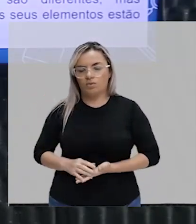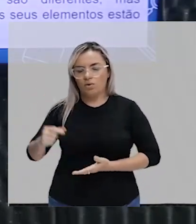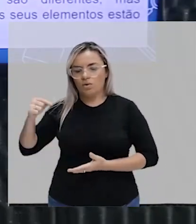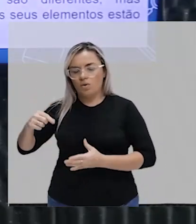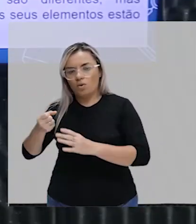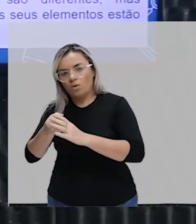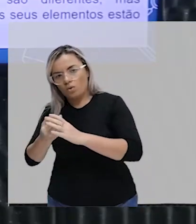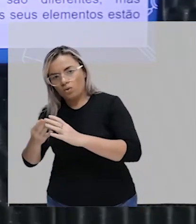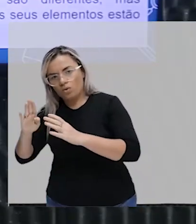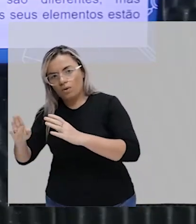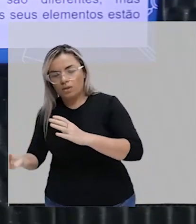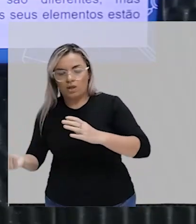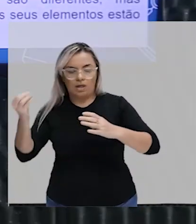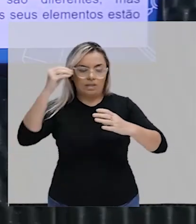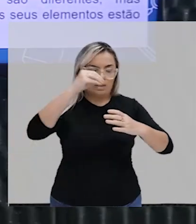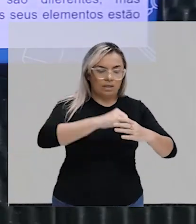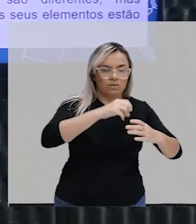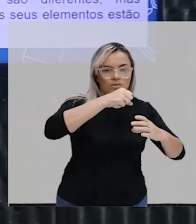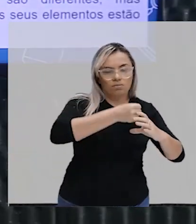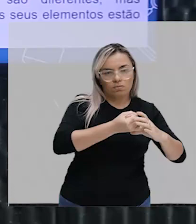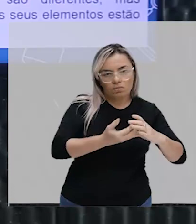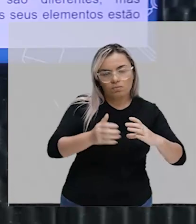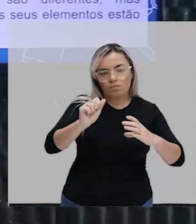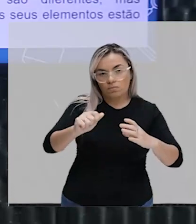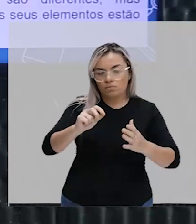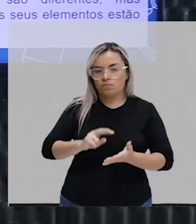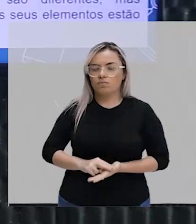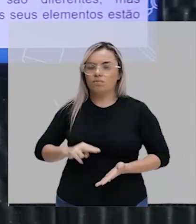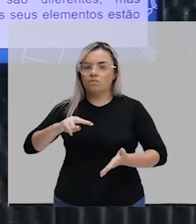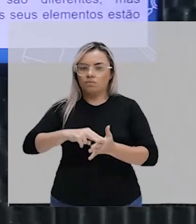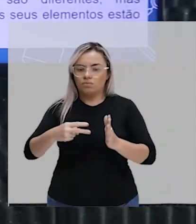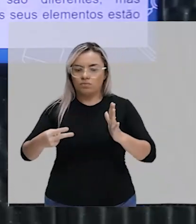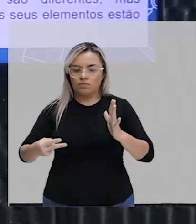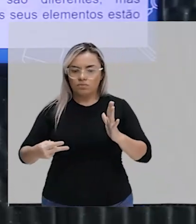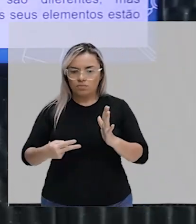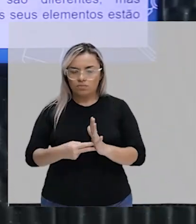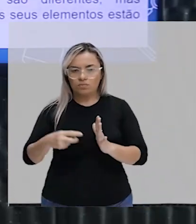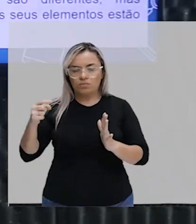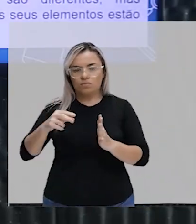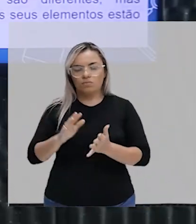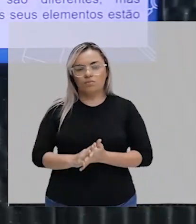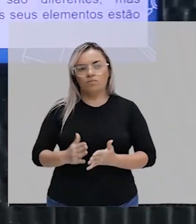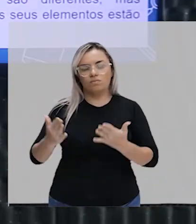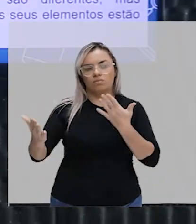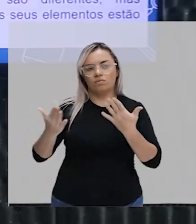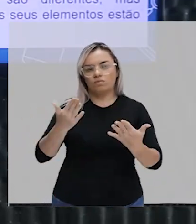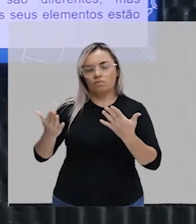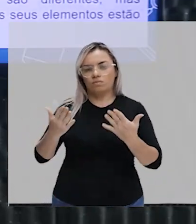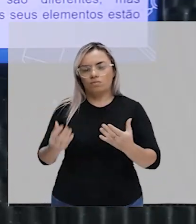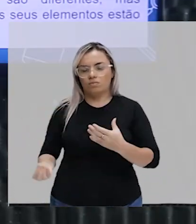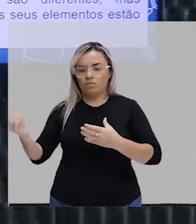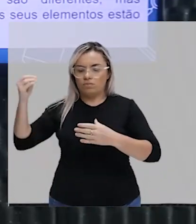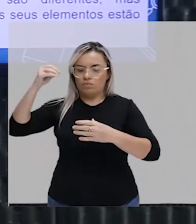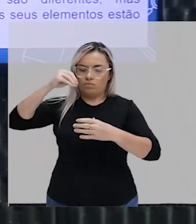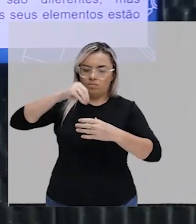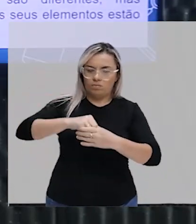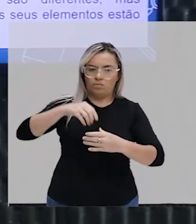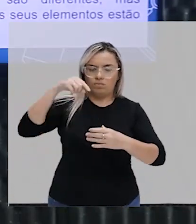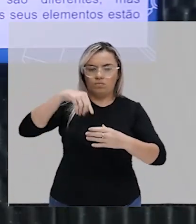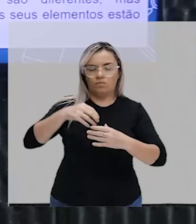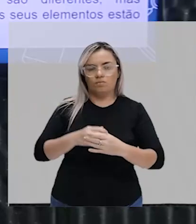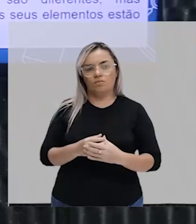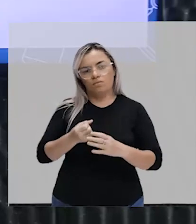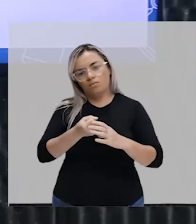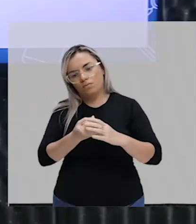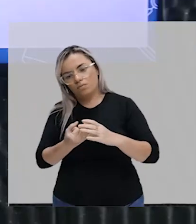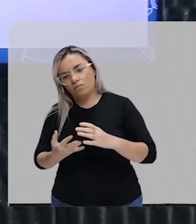conjunto, tá? Então, nesse sentido, é que a gente fala de relação de inclusão, gente. E todas as vezes que